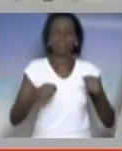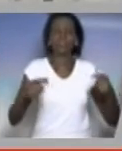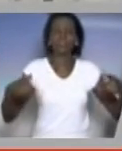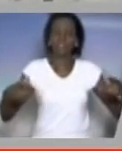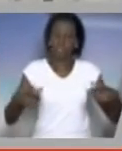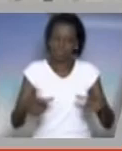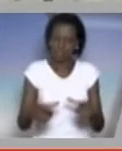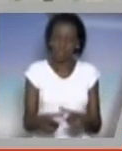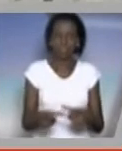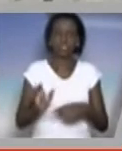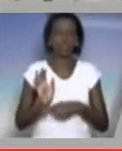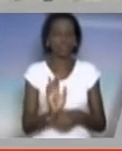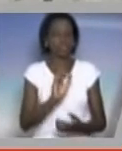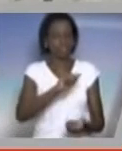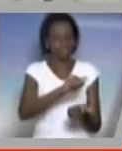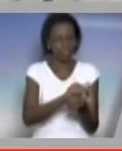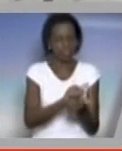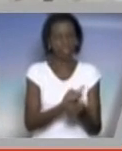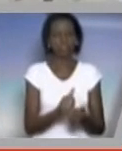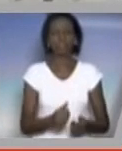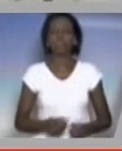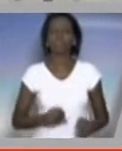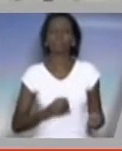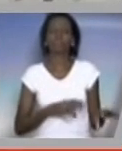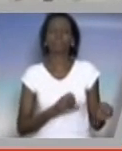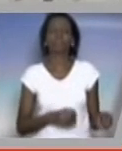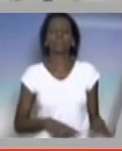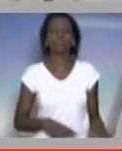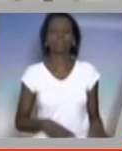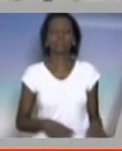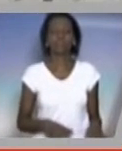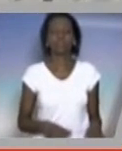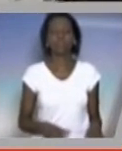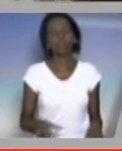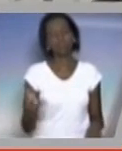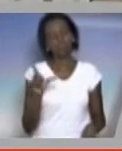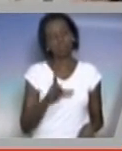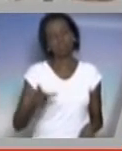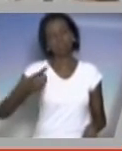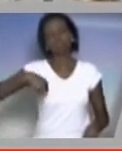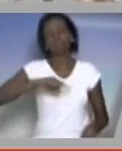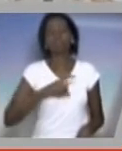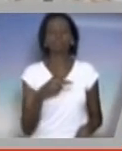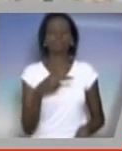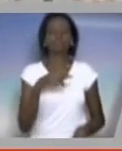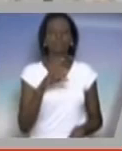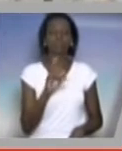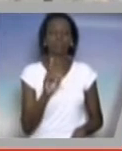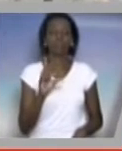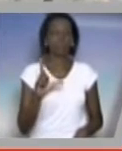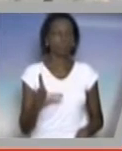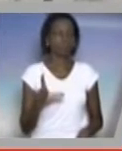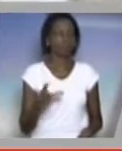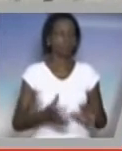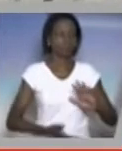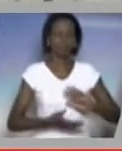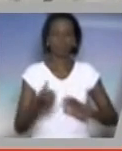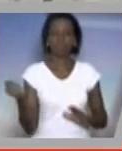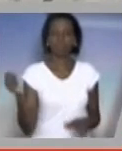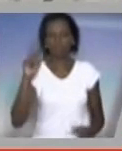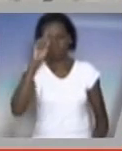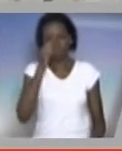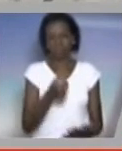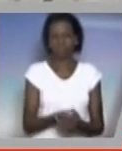oferecer qualidade de ensino. Logicamente que nós já apresentamos aqui um PDL sustando, revogando essa resolução